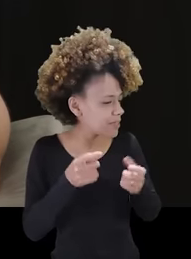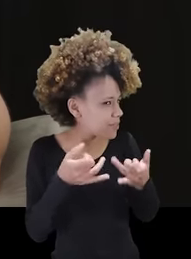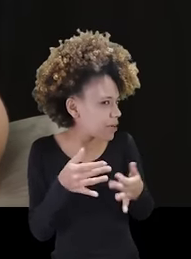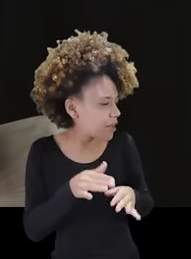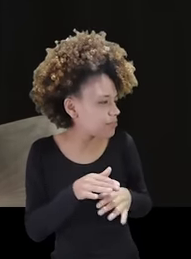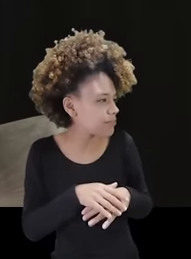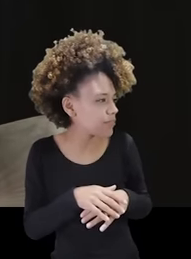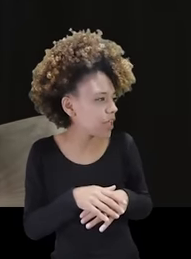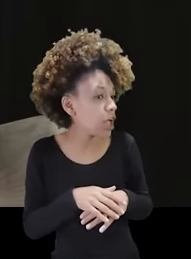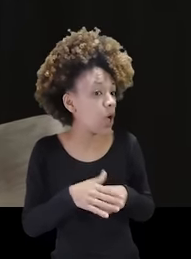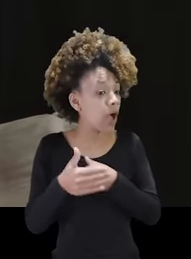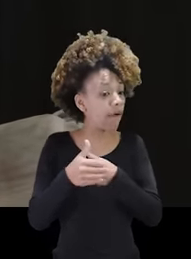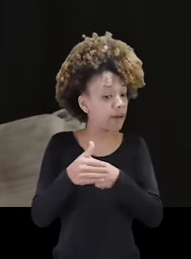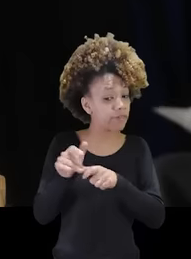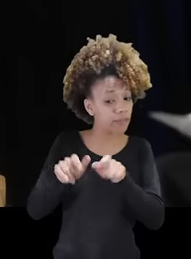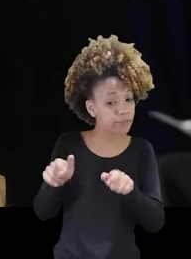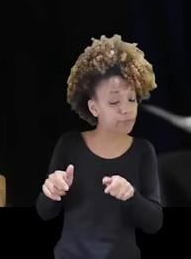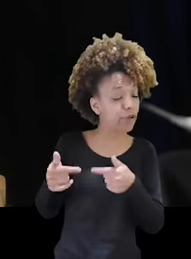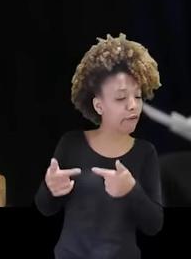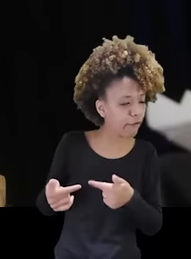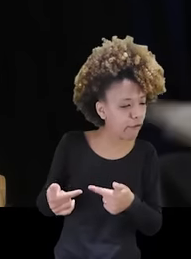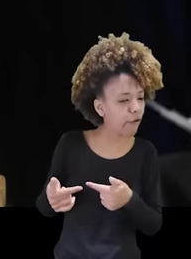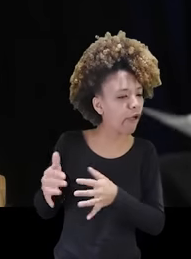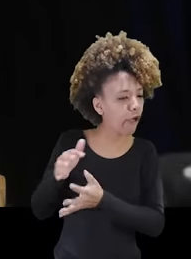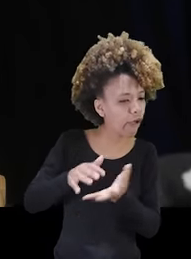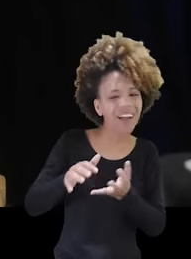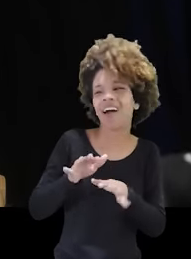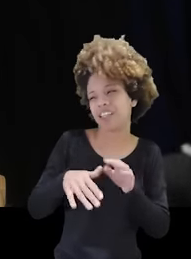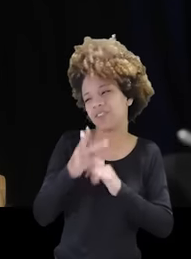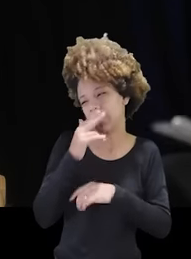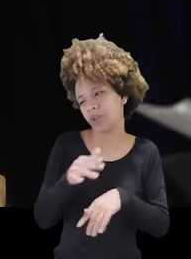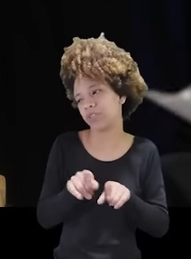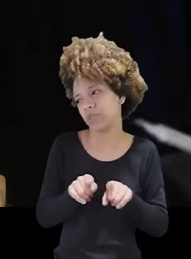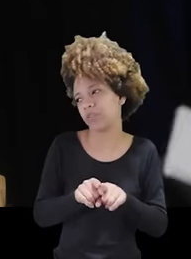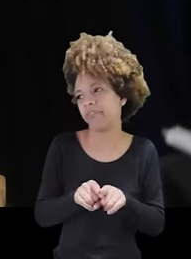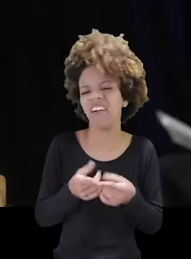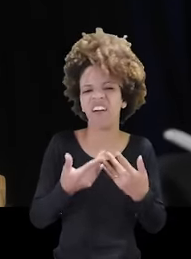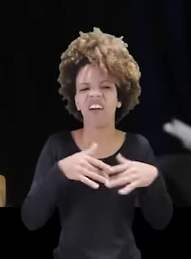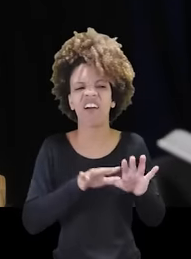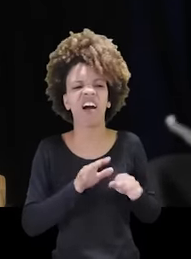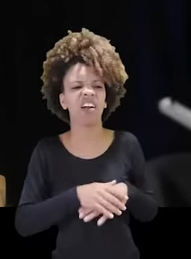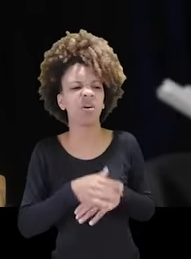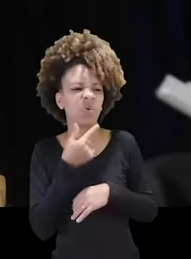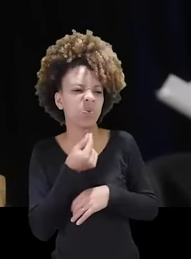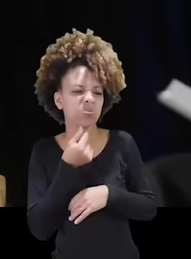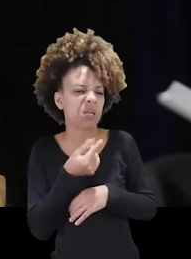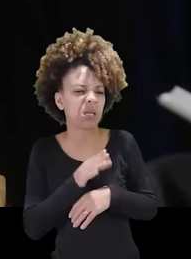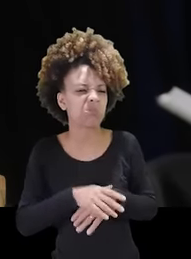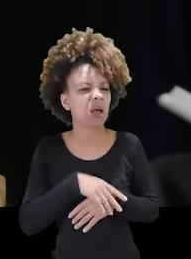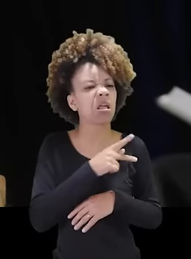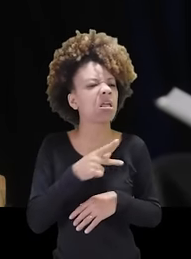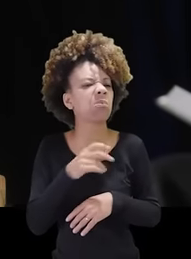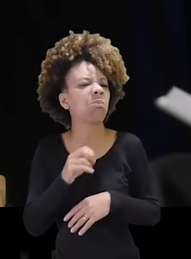é eu preciso agradar esse público que faz o barulho da aí bota aí os meninos que bota